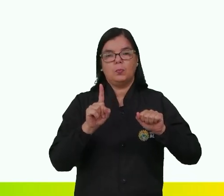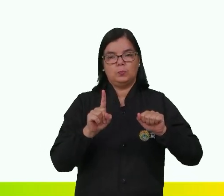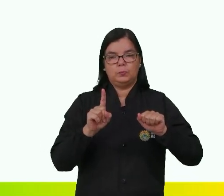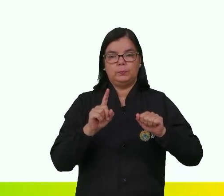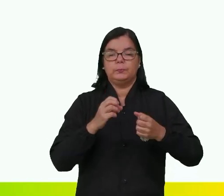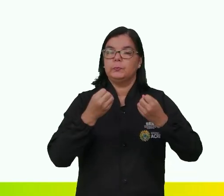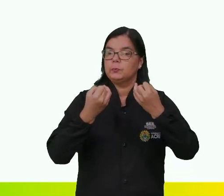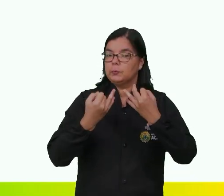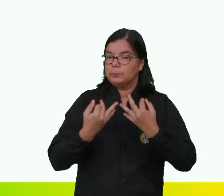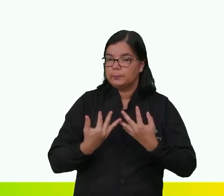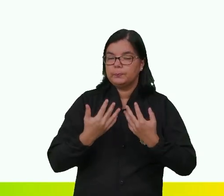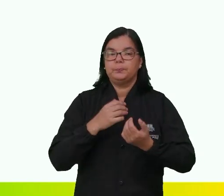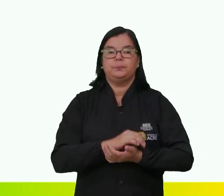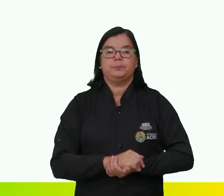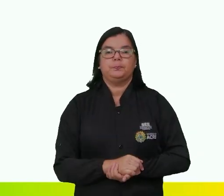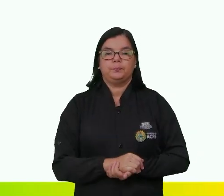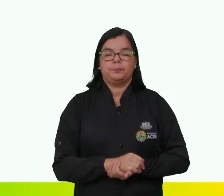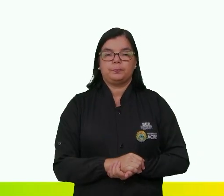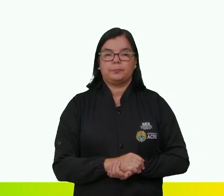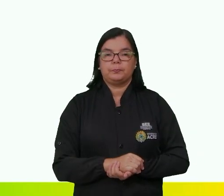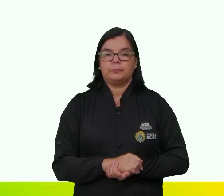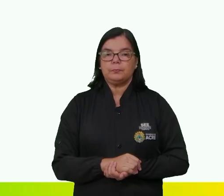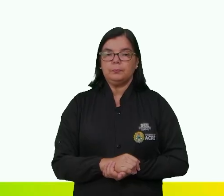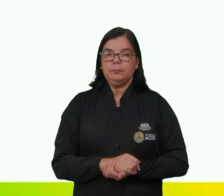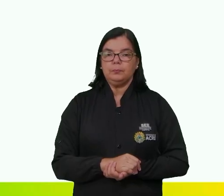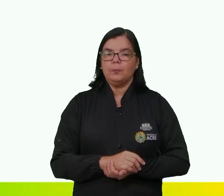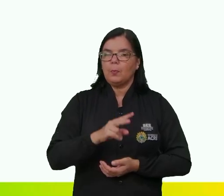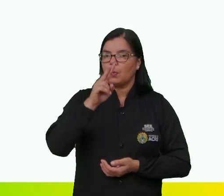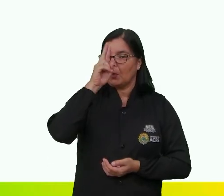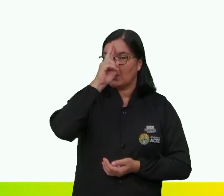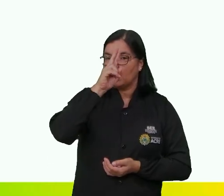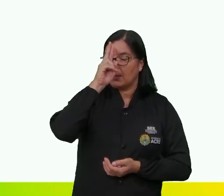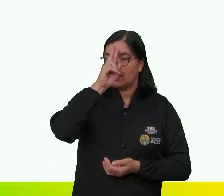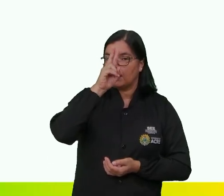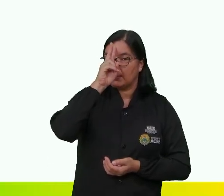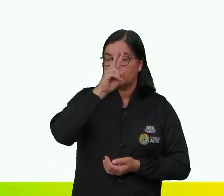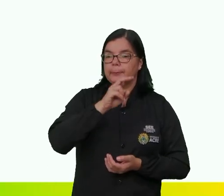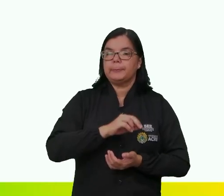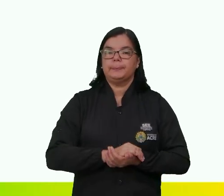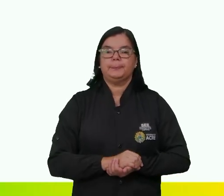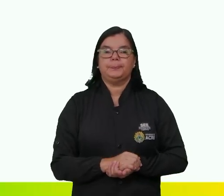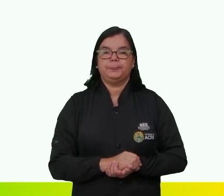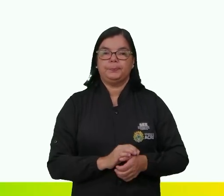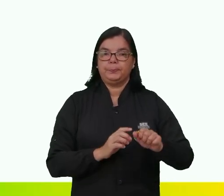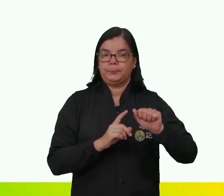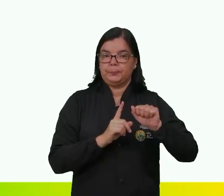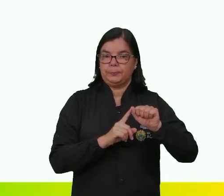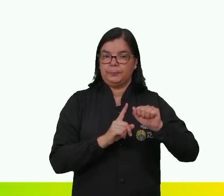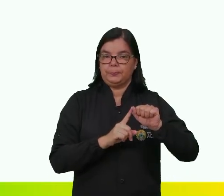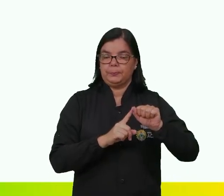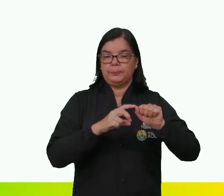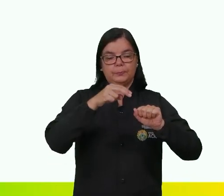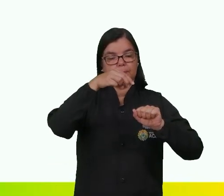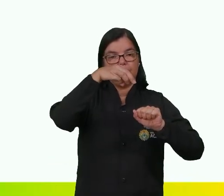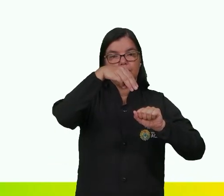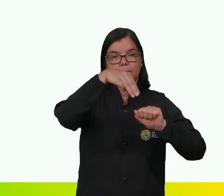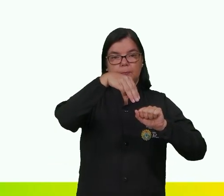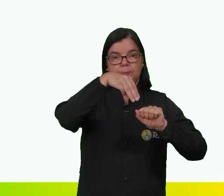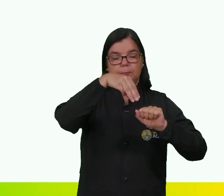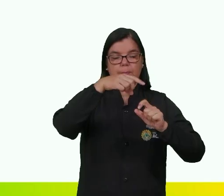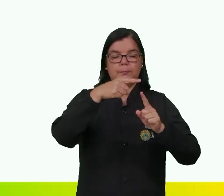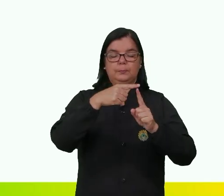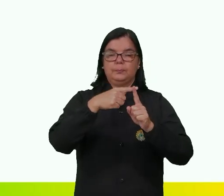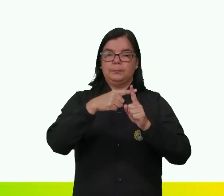a 1. Então, a ideia é o seguinte. Lembra que a elevado a m